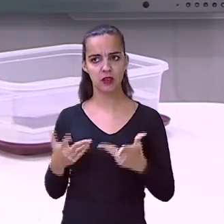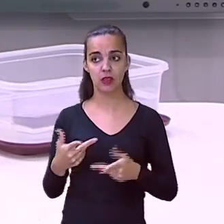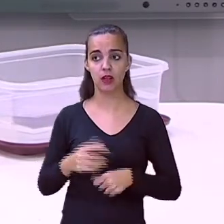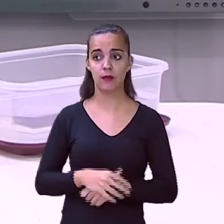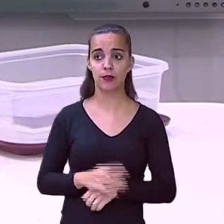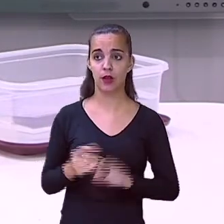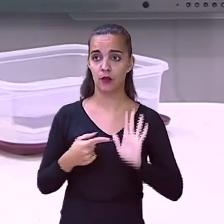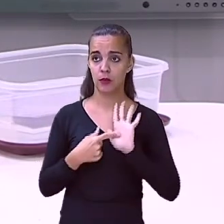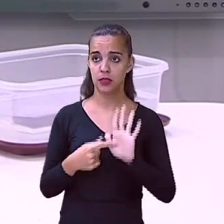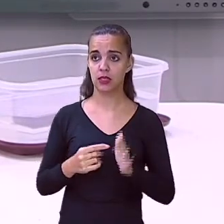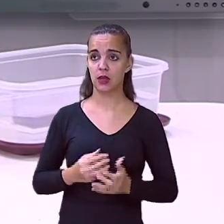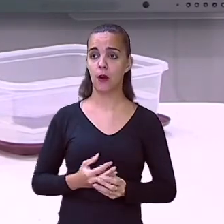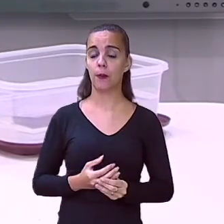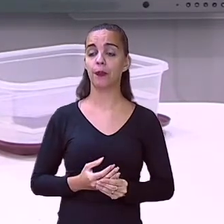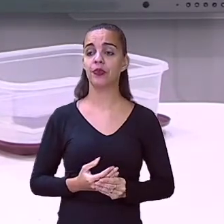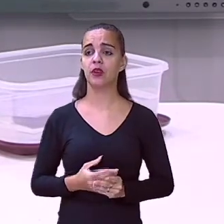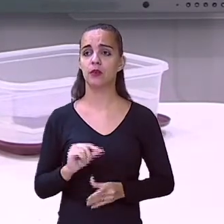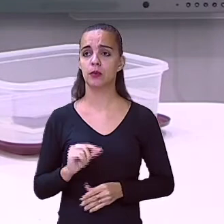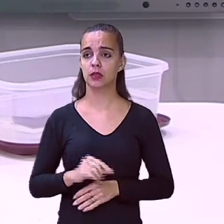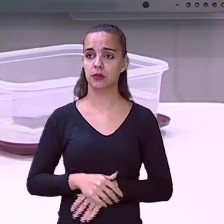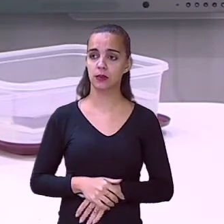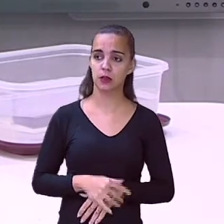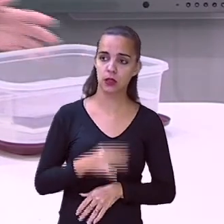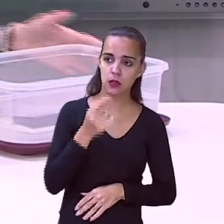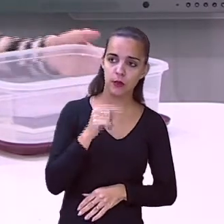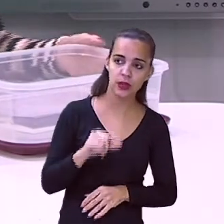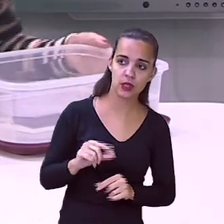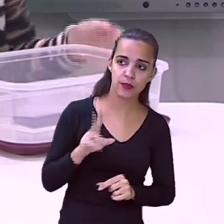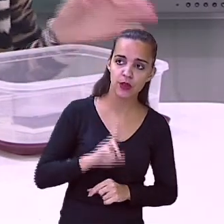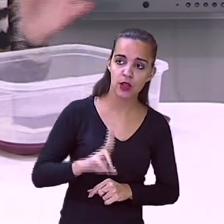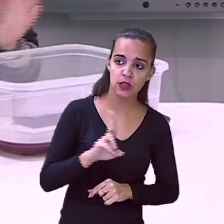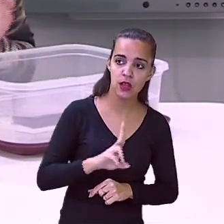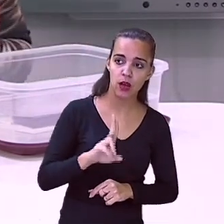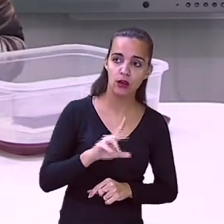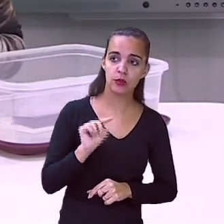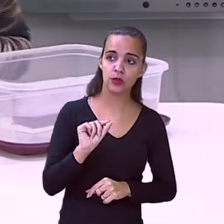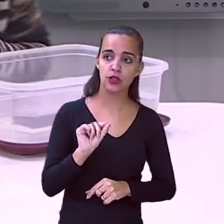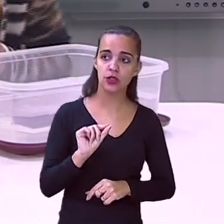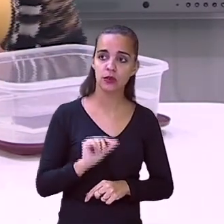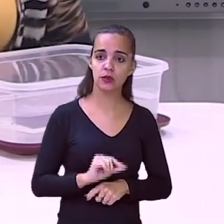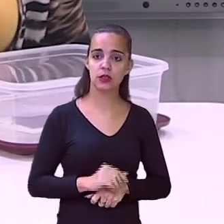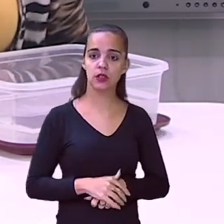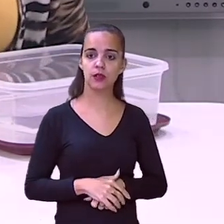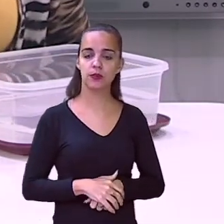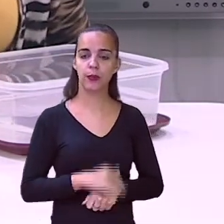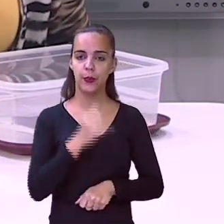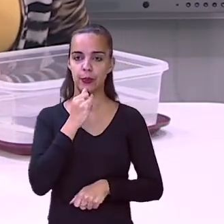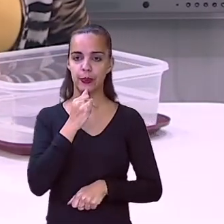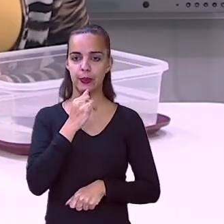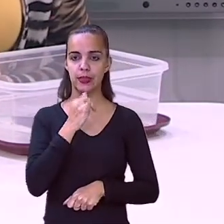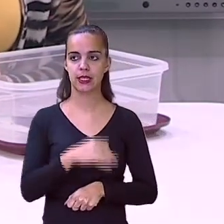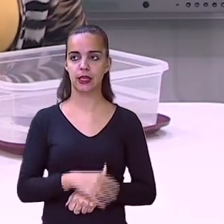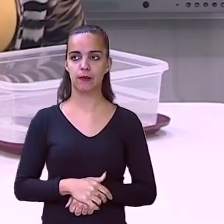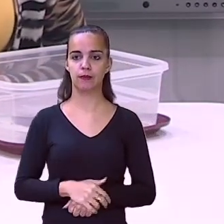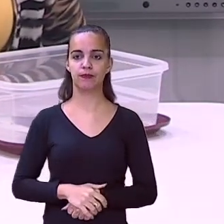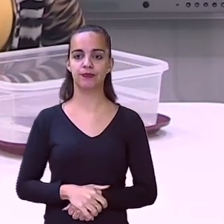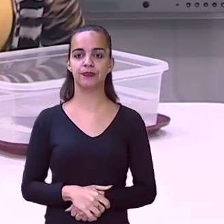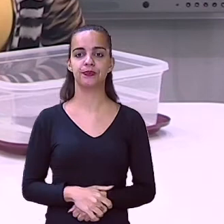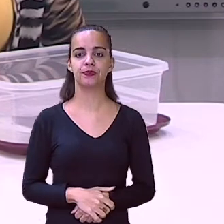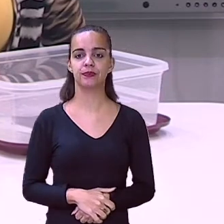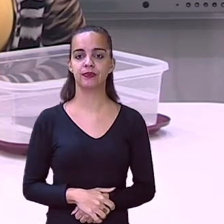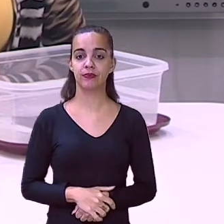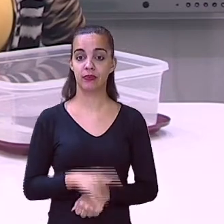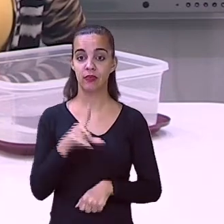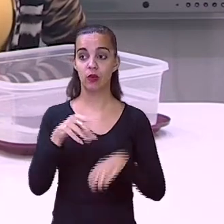flotação. Na flotação, nós vamos utilizar, tenho aqui